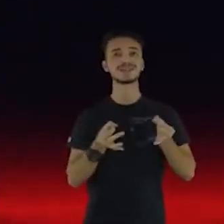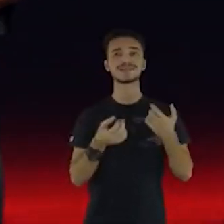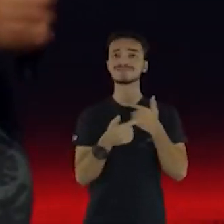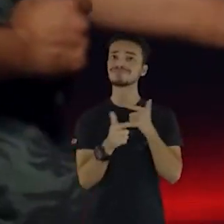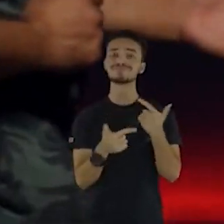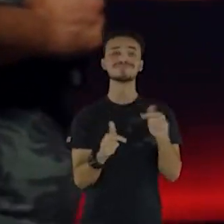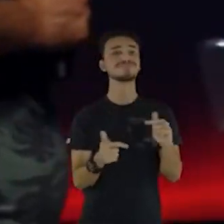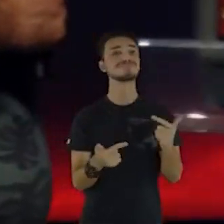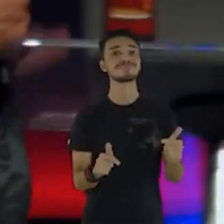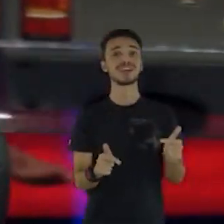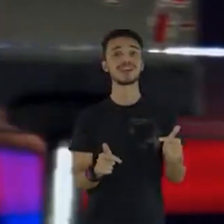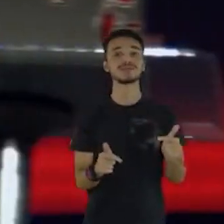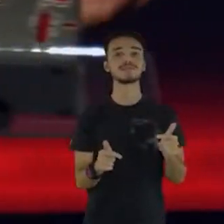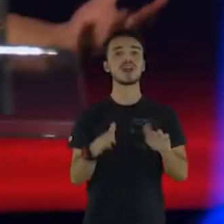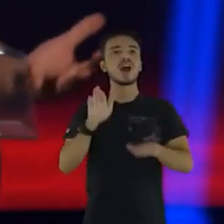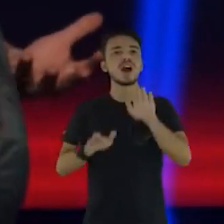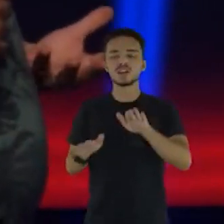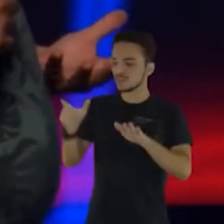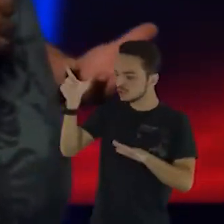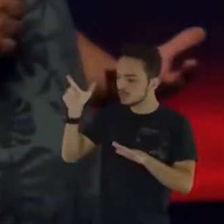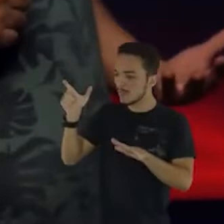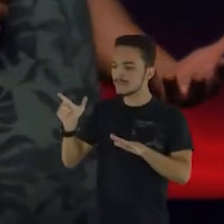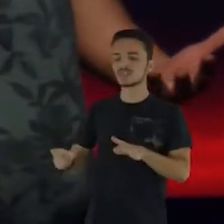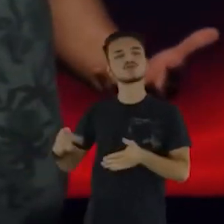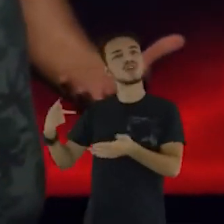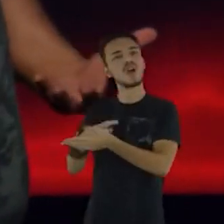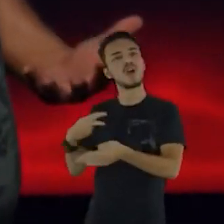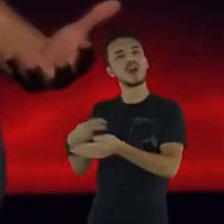quer perdoar de jeito nenhuma pessoa, mano,